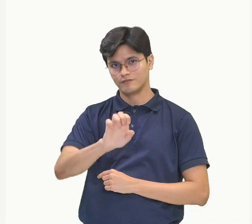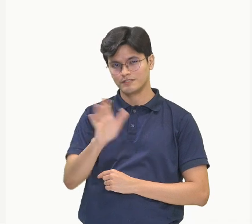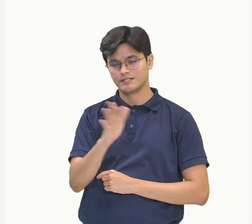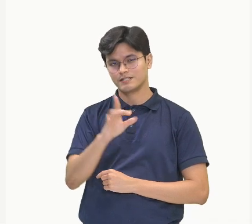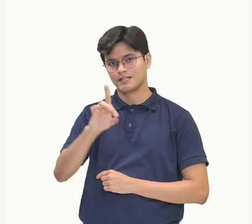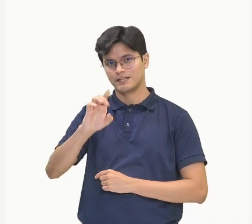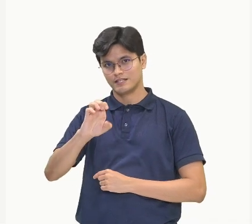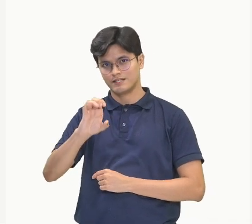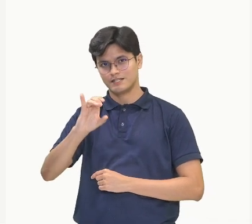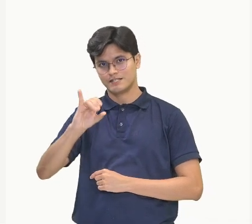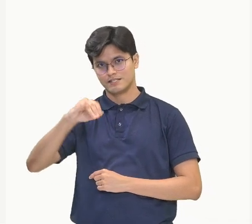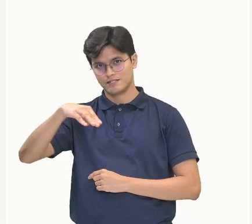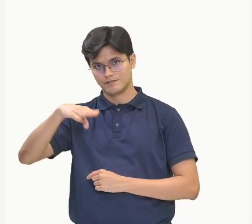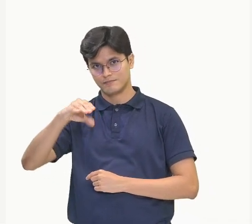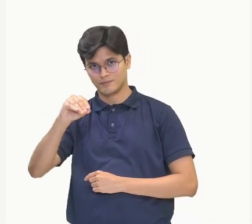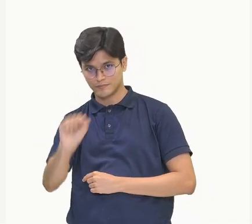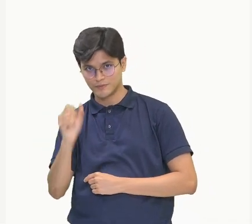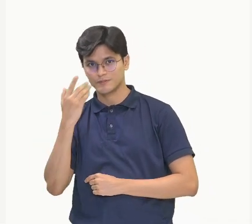Aqui, ó, o